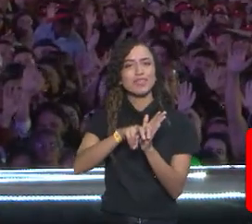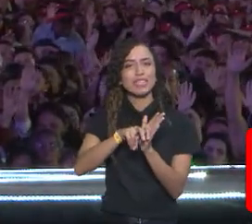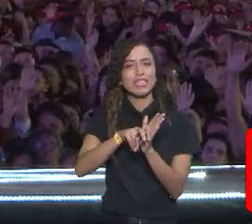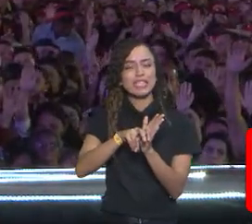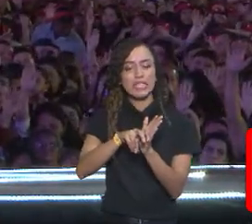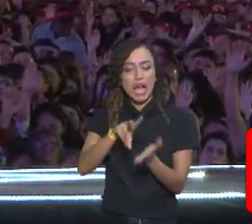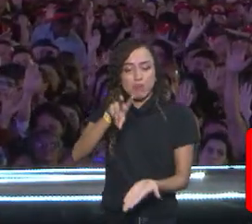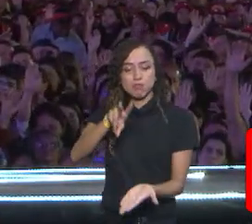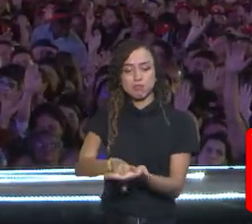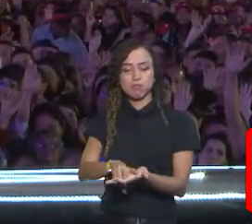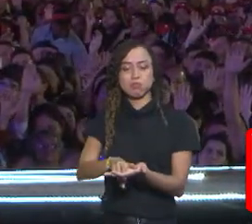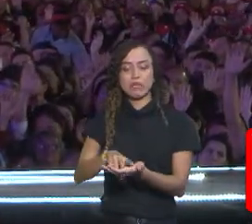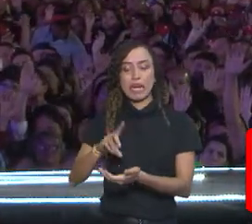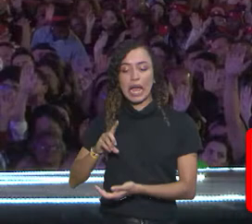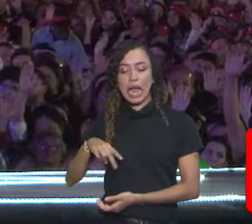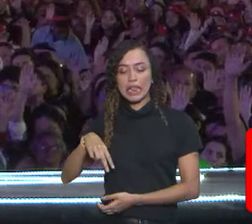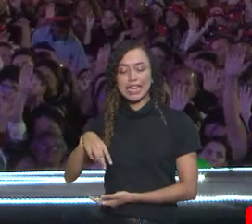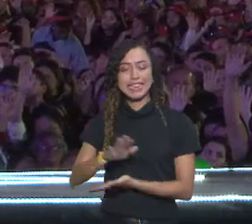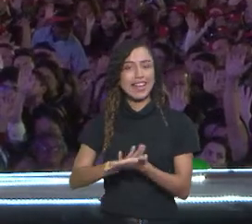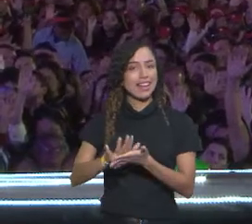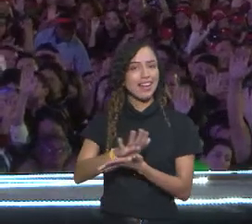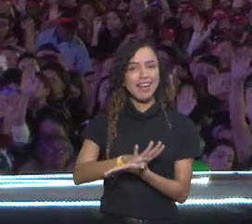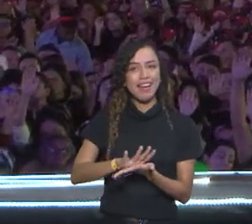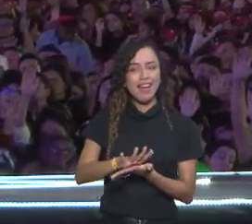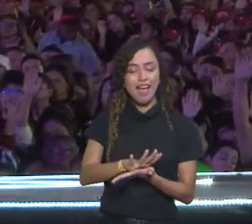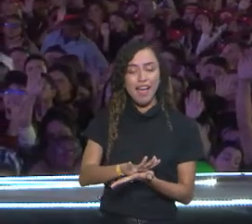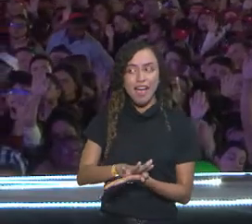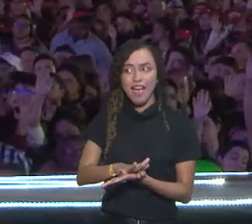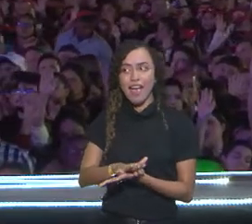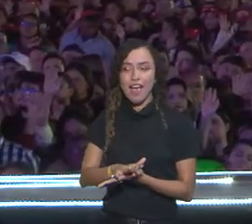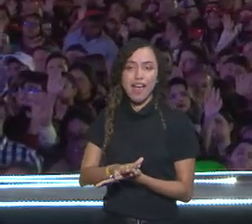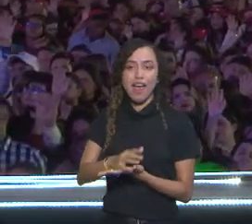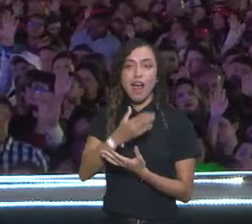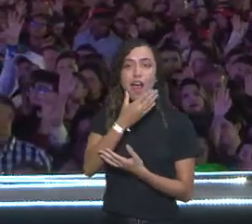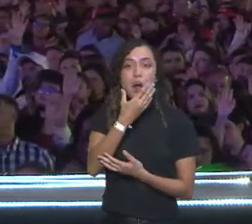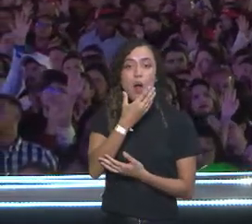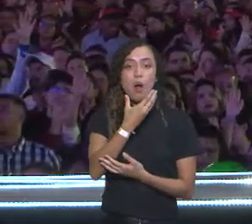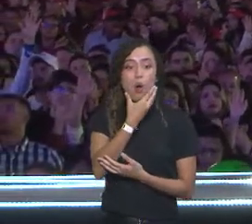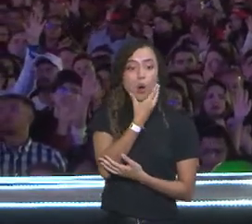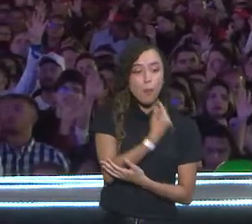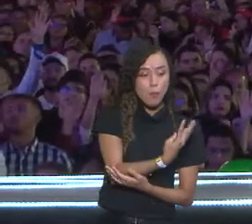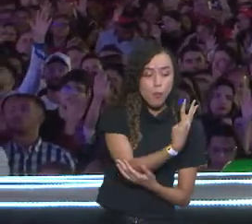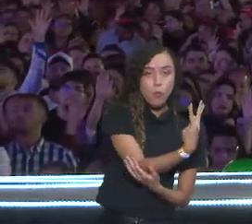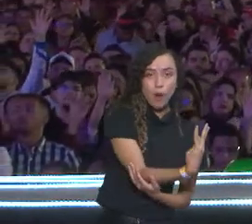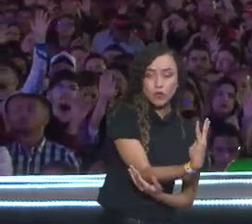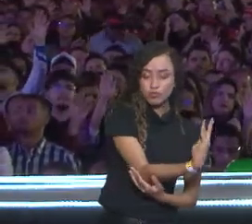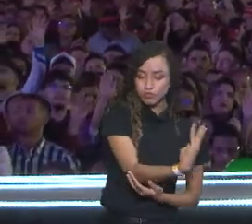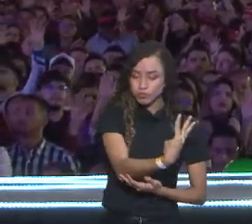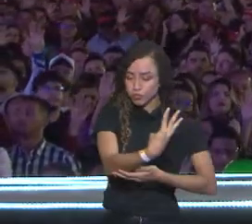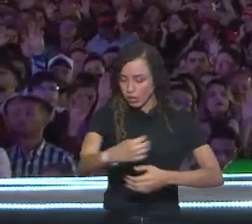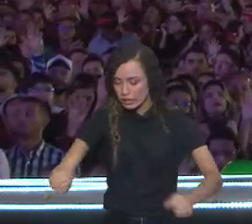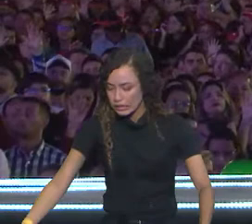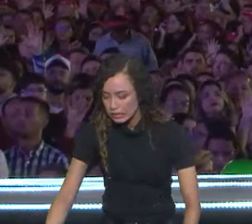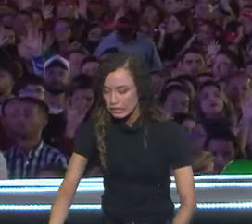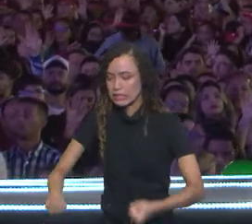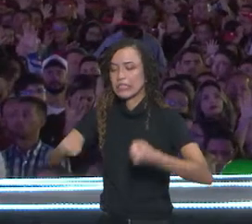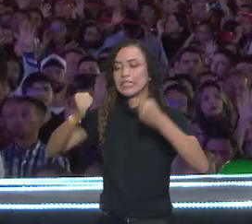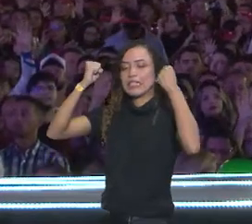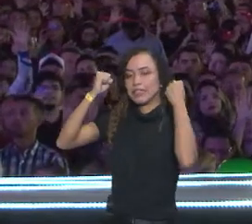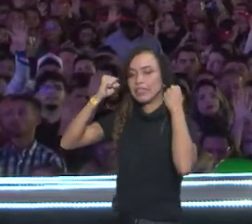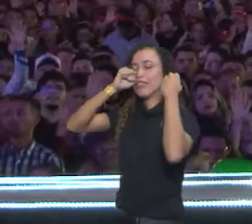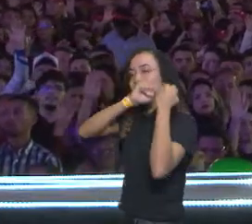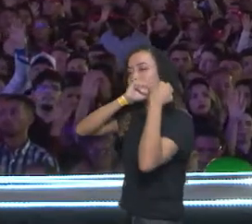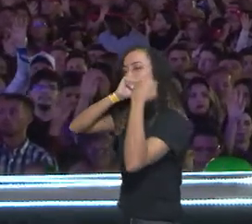não foi a fé daquele homem foi a fé de quatro homens que pegaram aquele aquele homem numa maca numa cama e